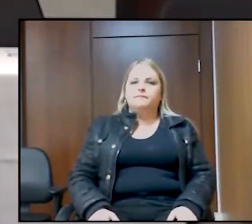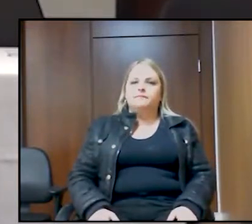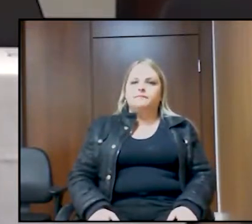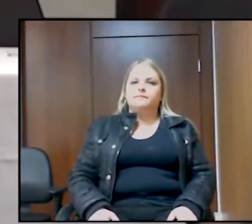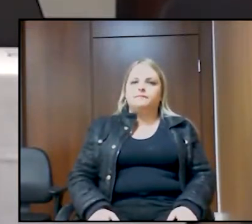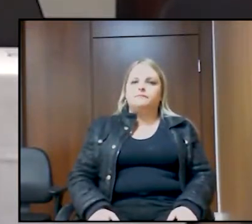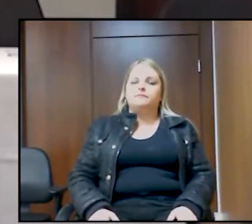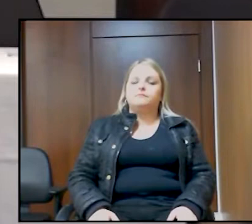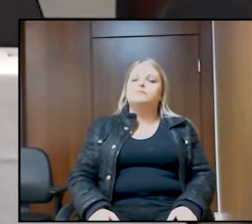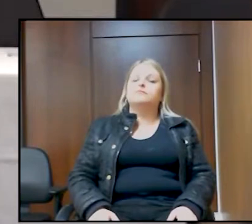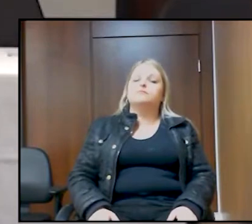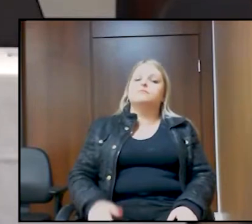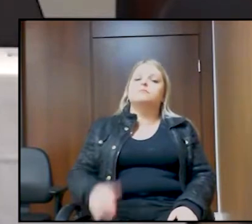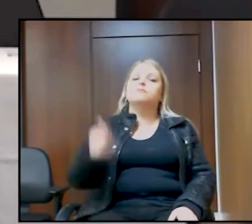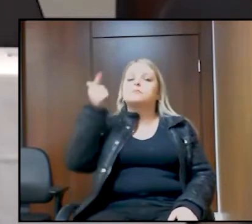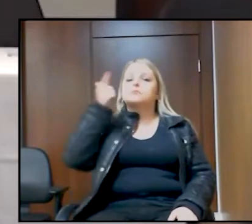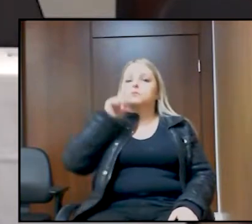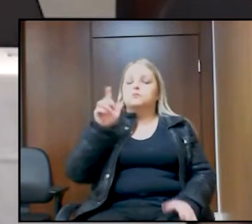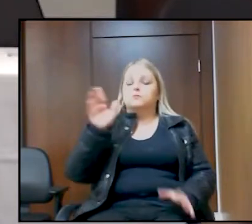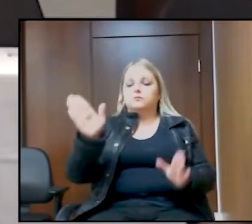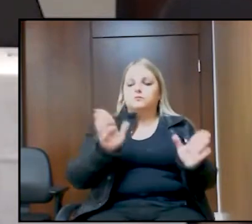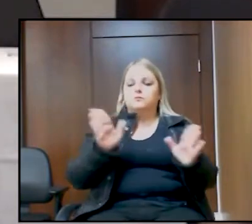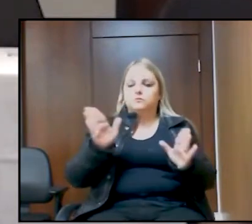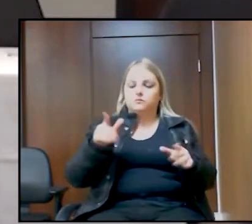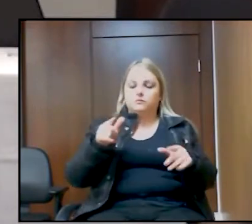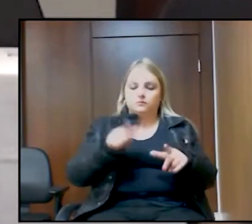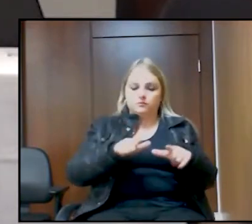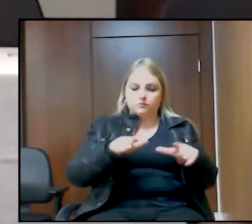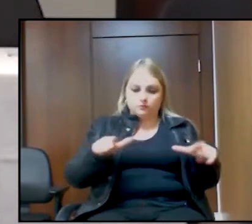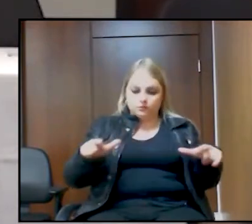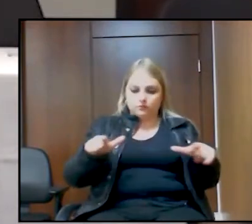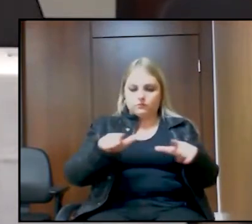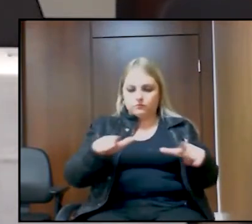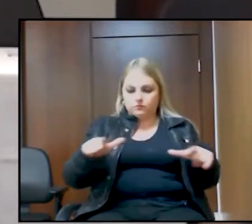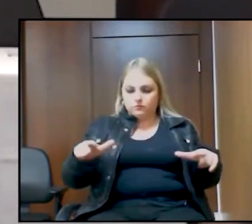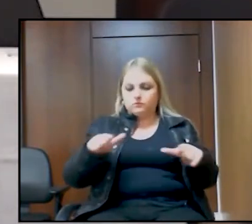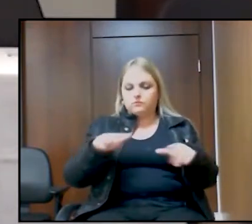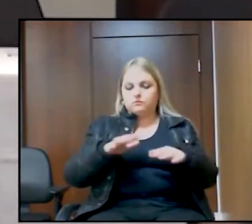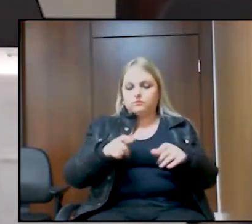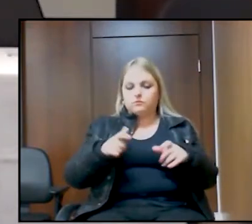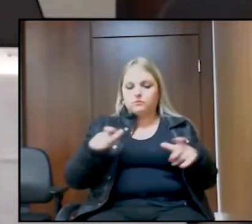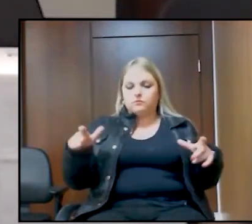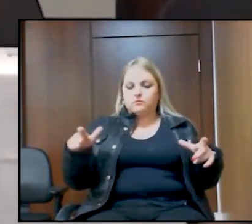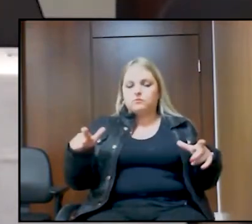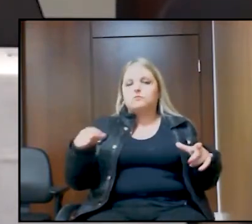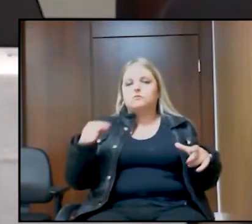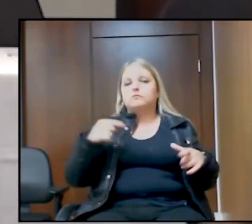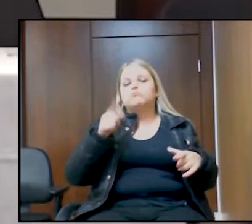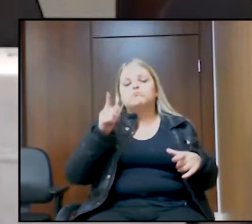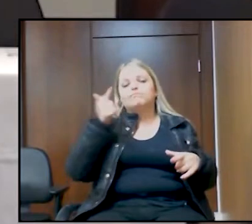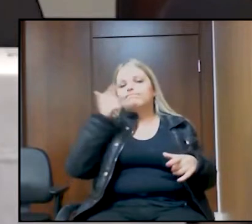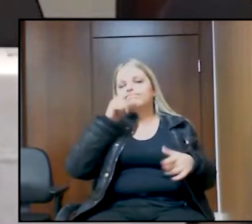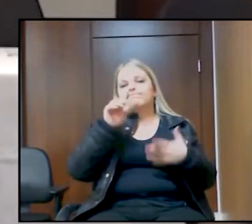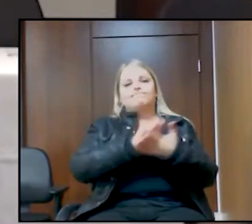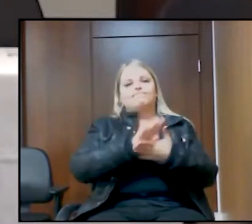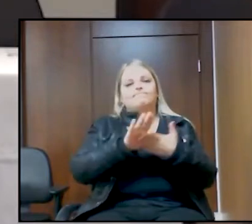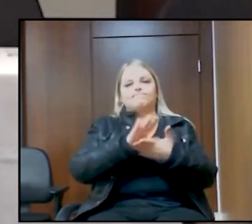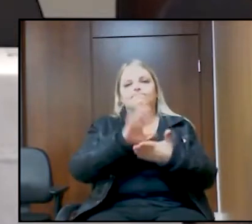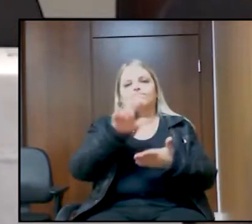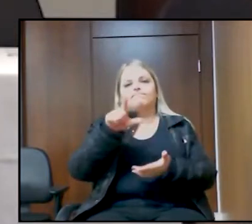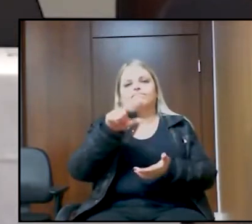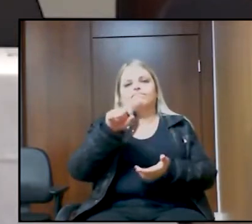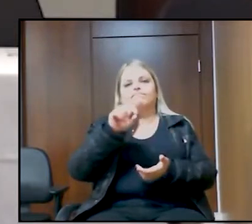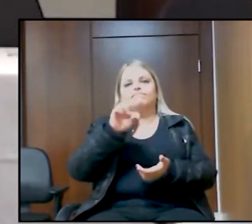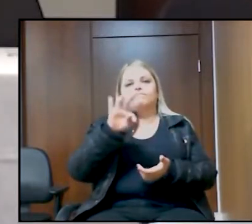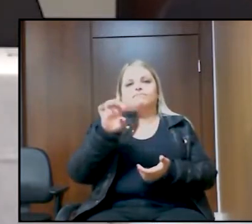clássica da acessibilidade, espaços mais amplos e tal. E no primeiro lote não conseguimos, simplesmente o governo, que era um